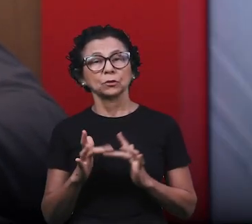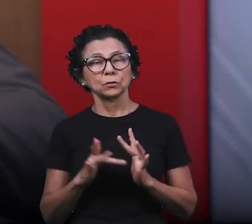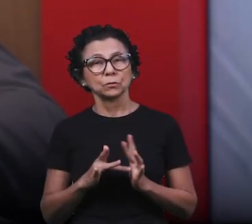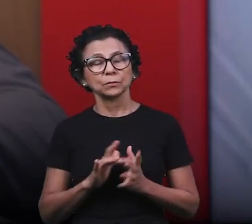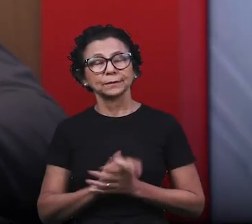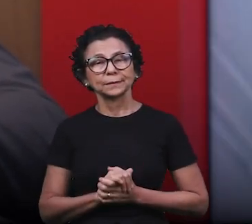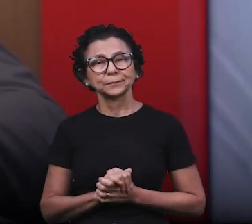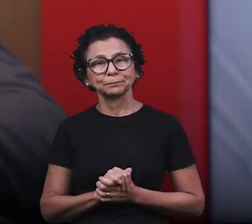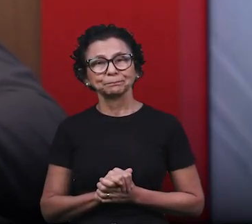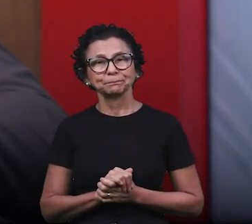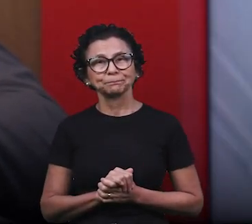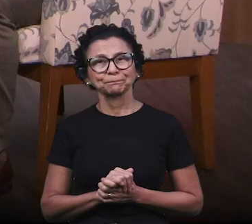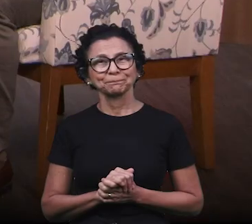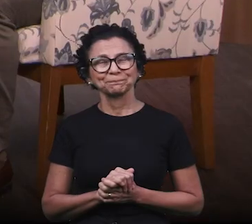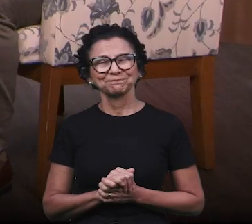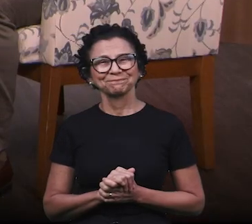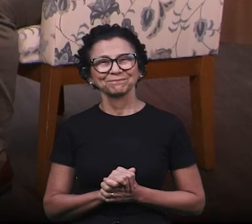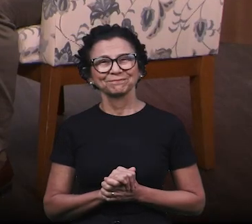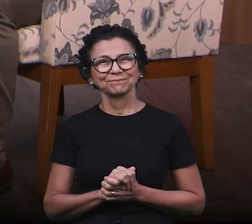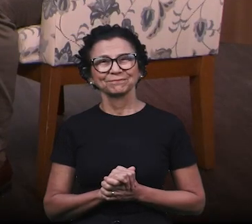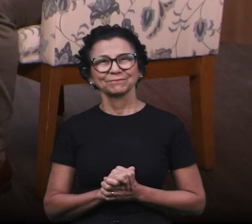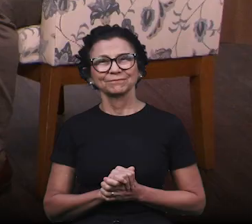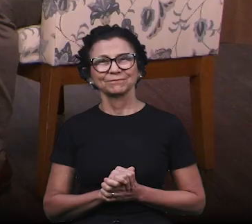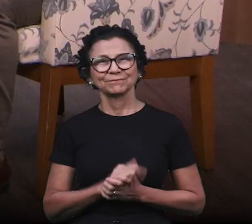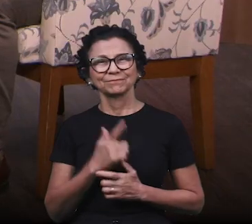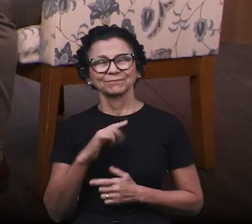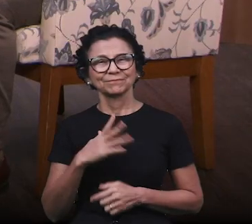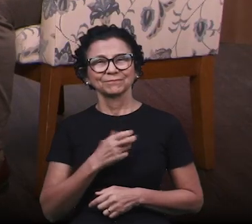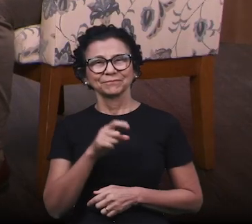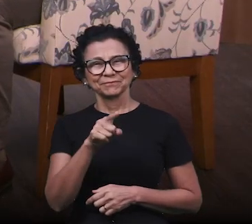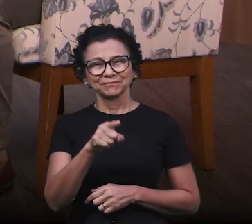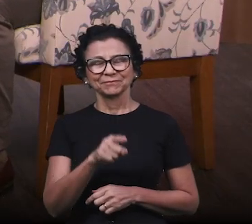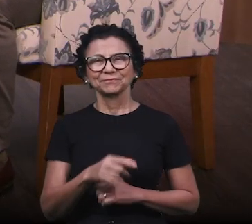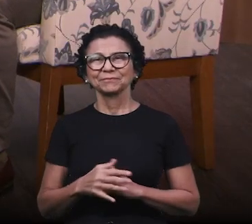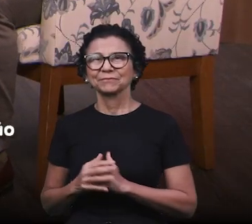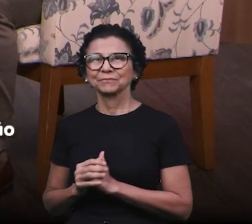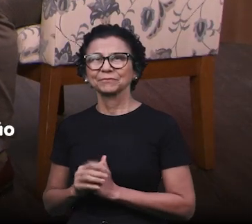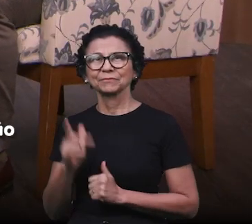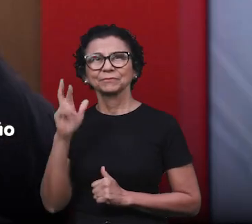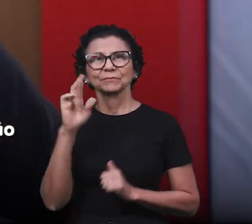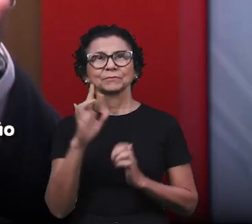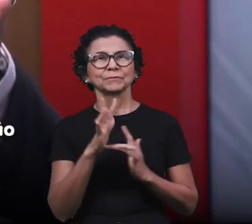Senhor. Pastor, podemos parar por aqui? Amém. Com Amém? certeza. Queridos, a todos, a